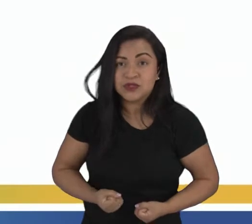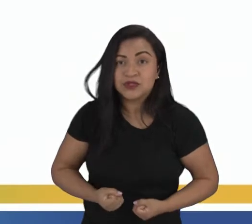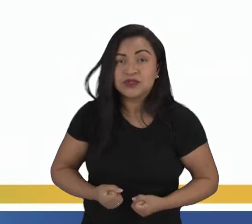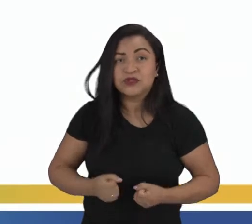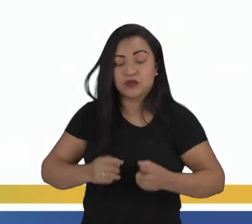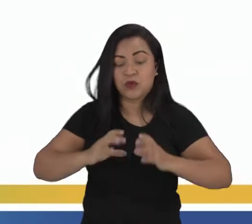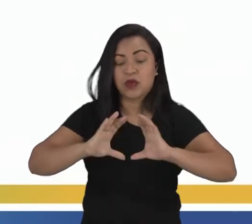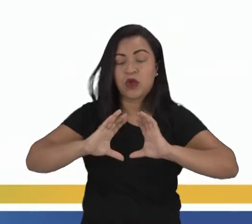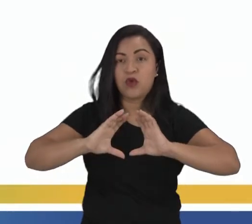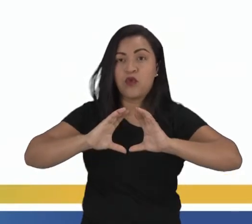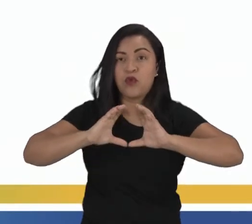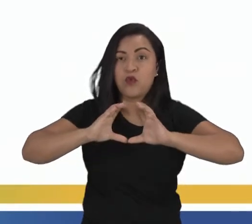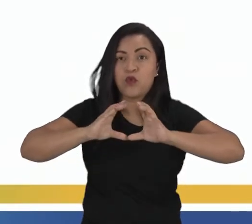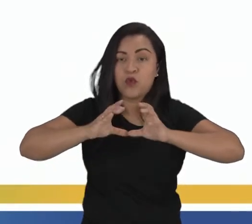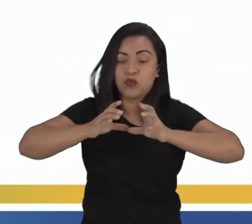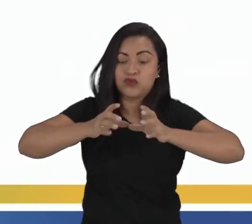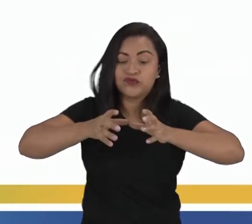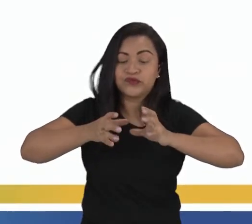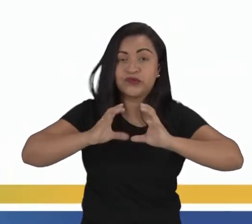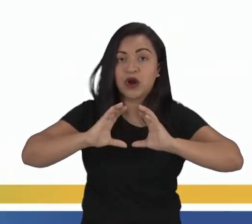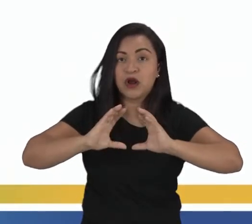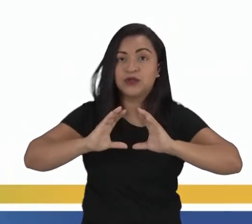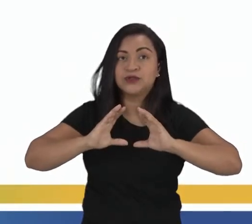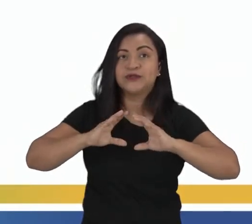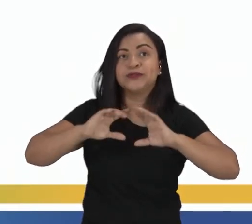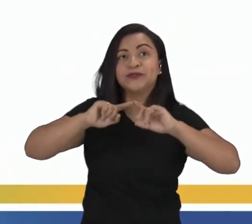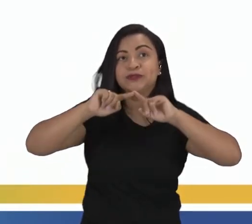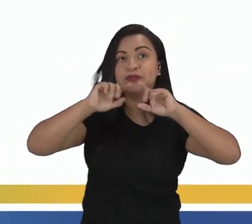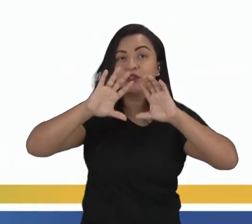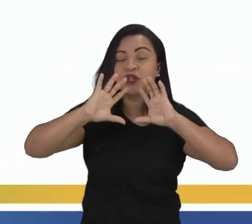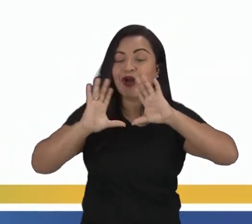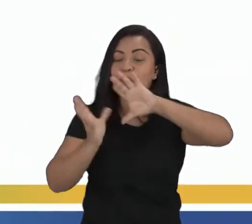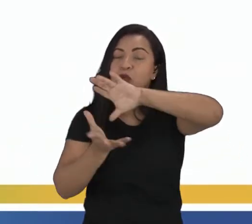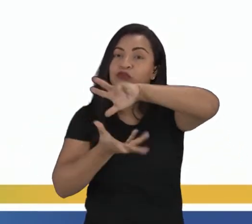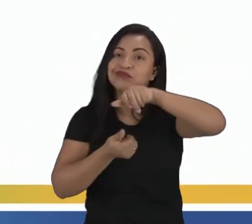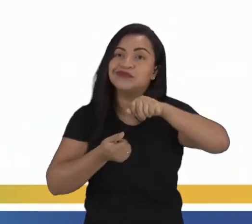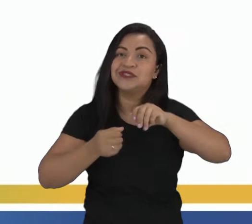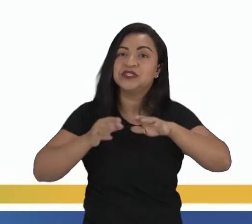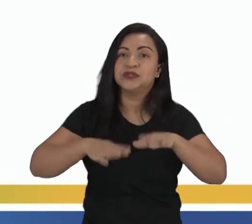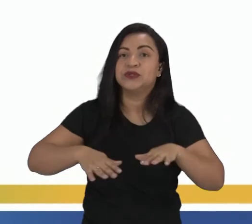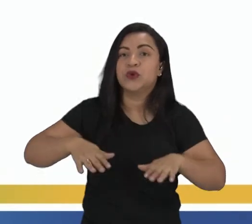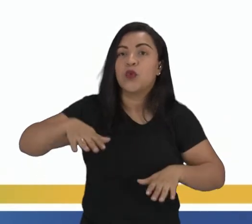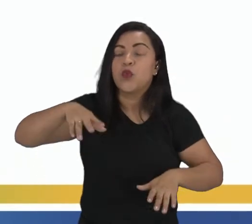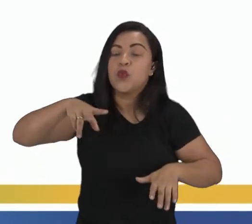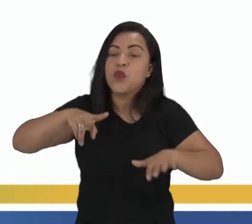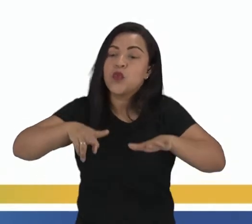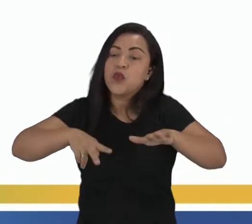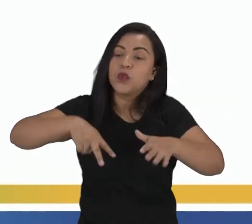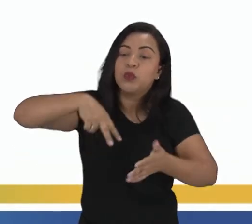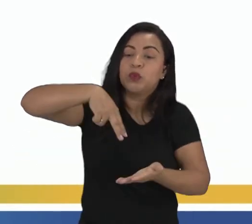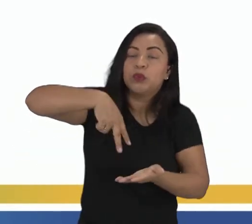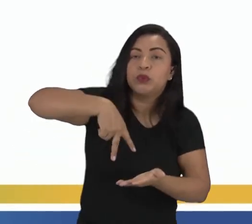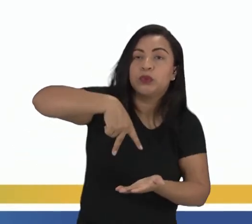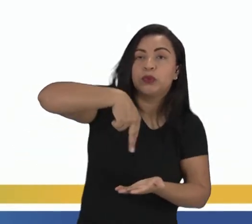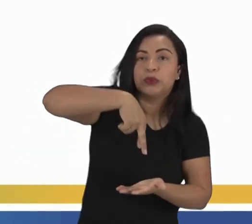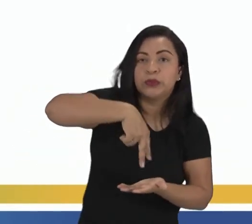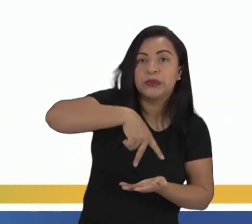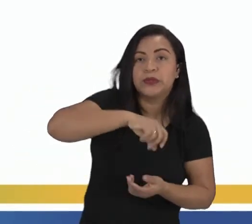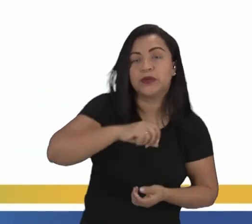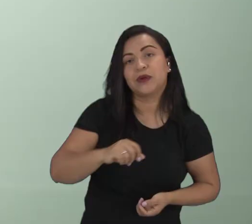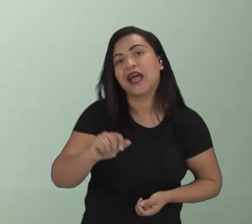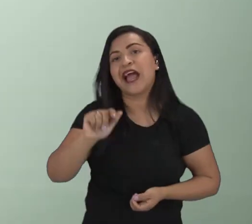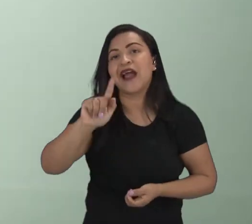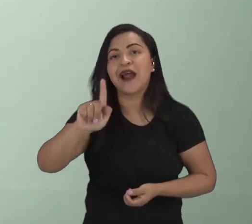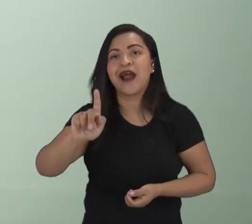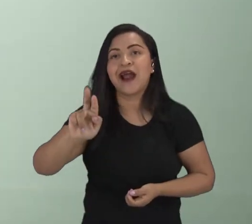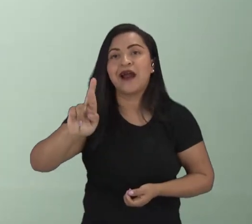os corpos, e a força normal é uma força aplicada da superfície sobre os corpos. Observem bem, elas